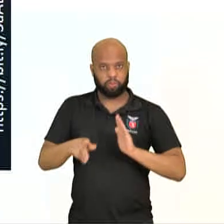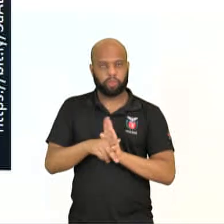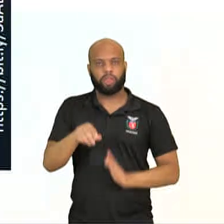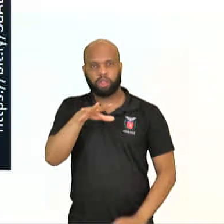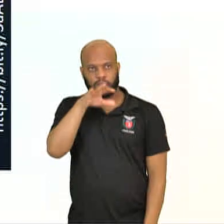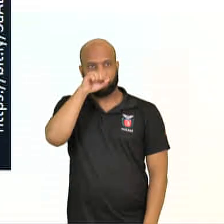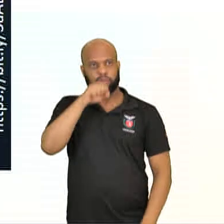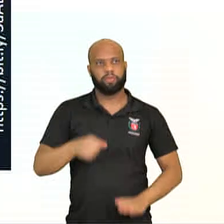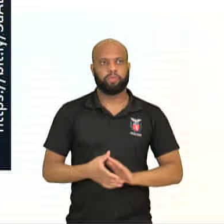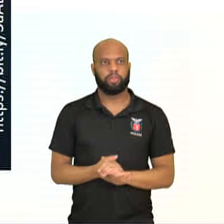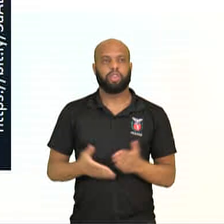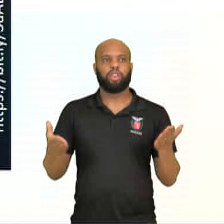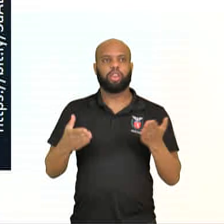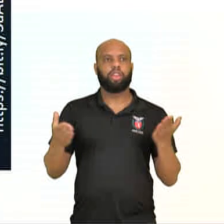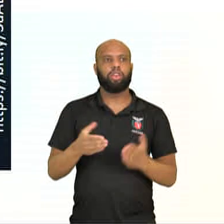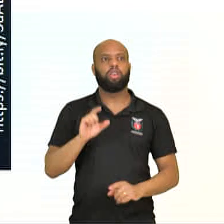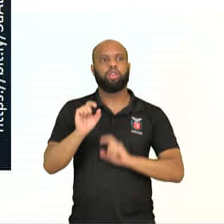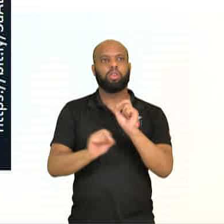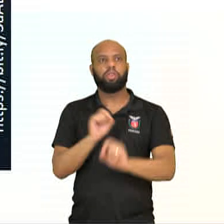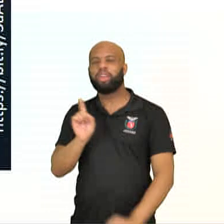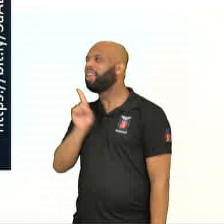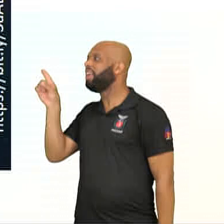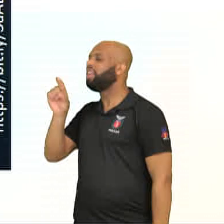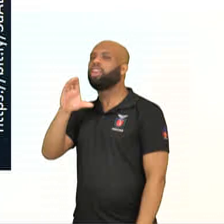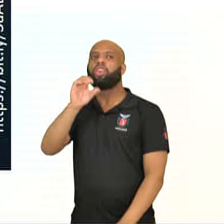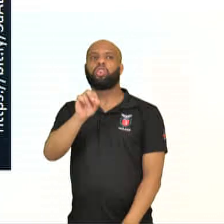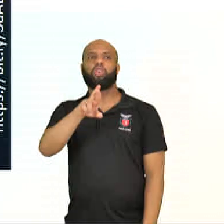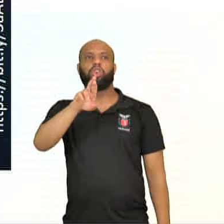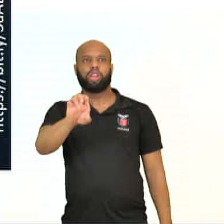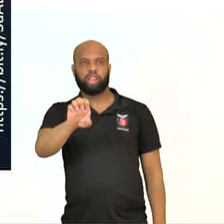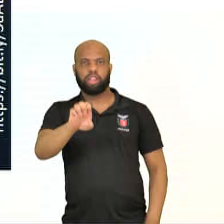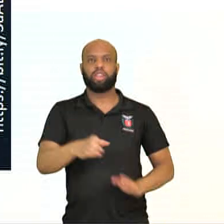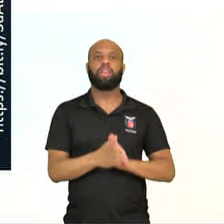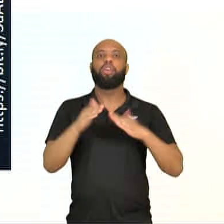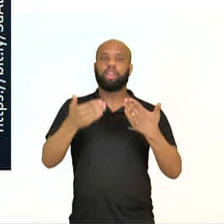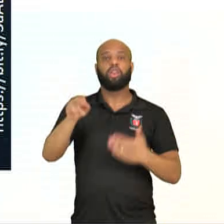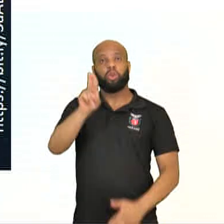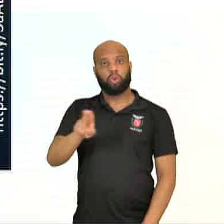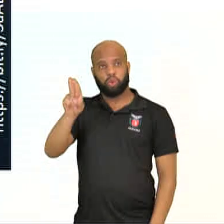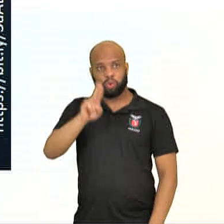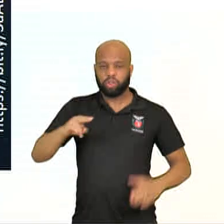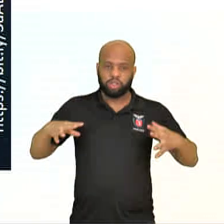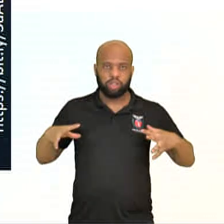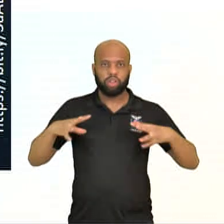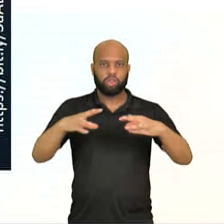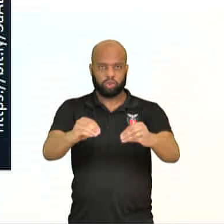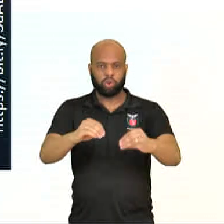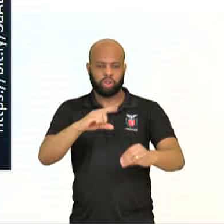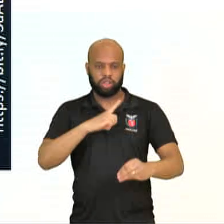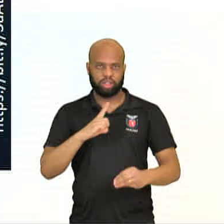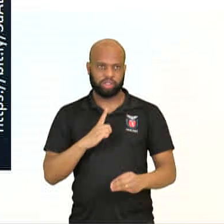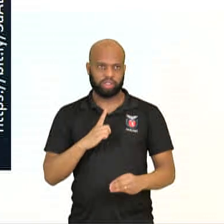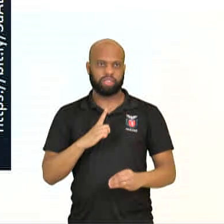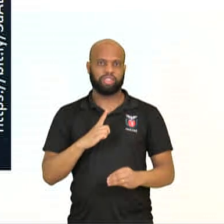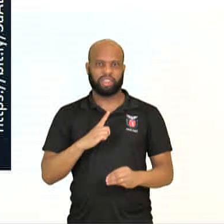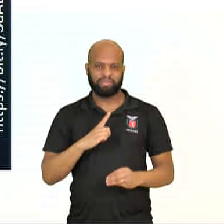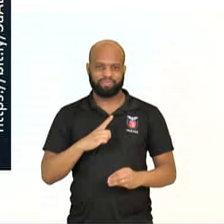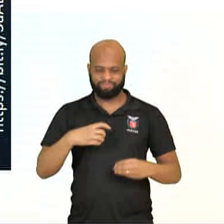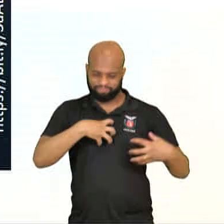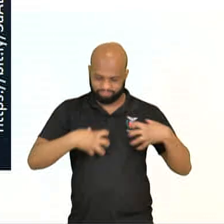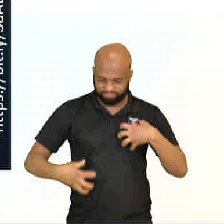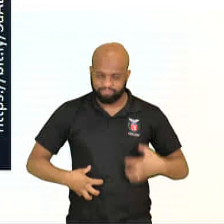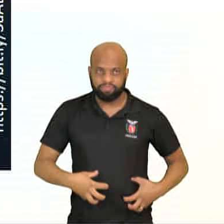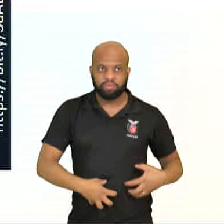E o core? Então, o que é esse core? É um termo utilizado para todos os músculos que fazem a estabilização